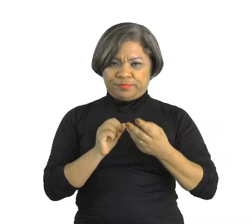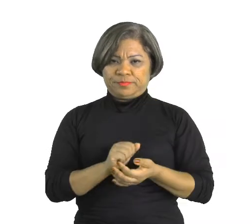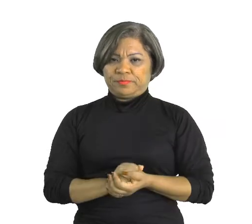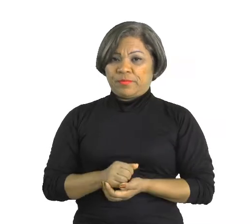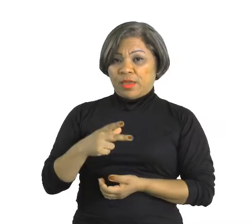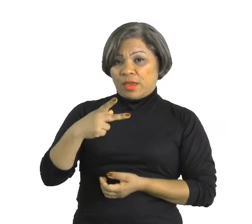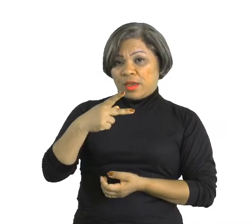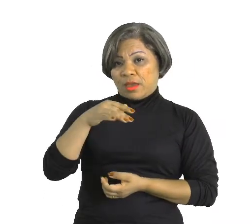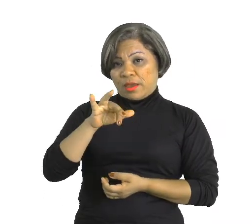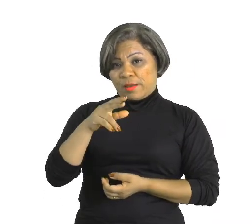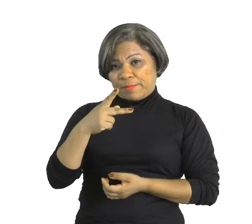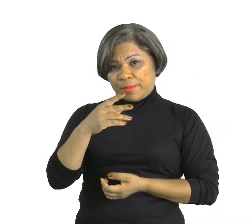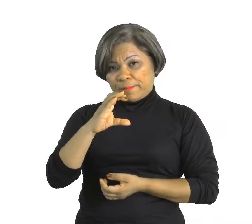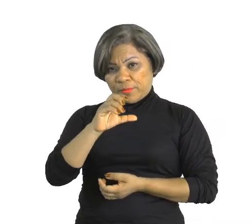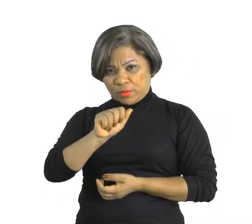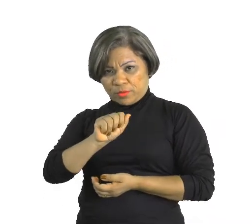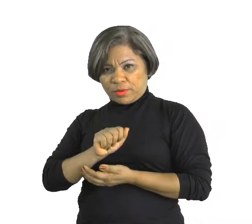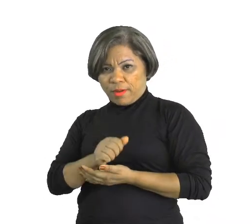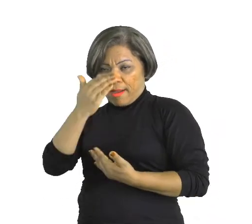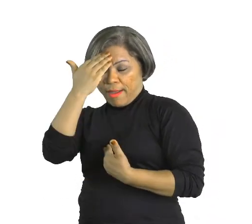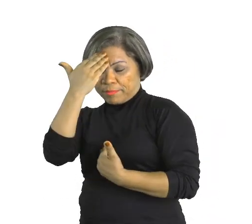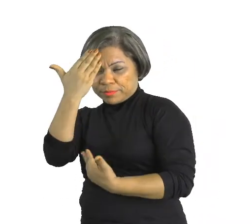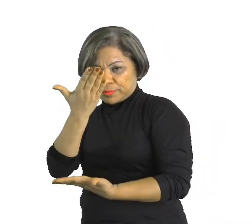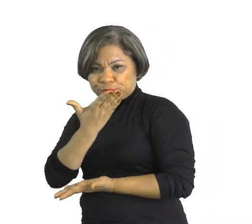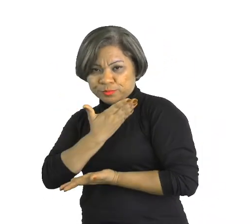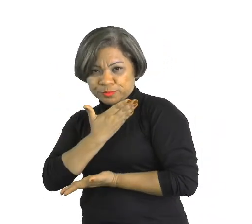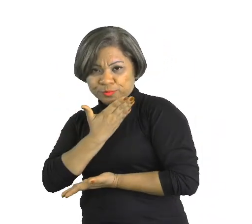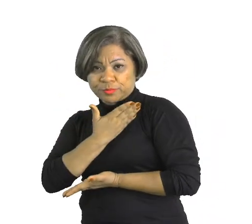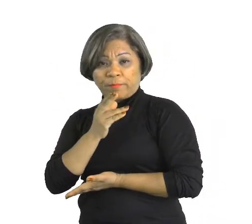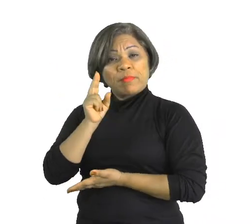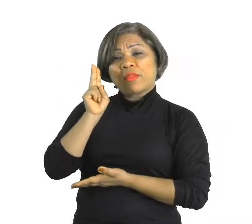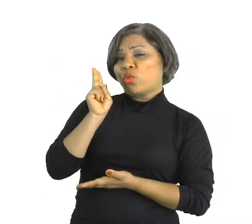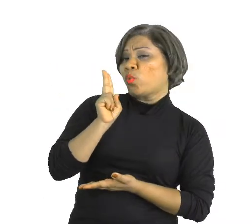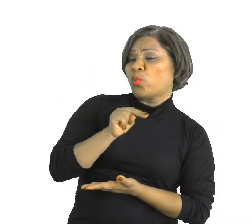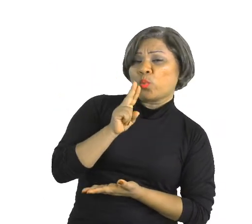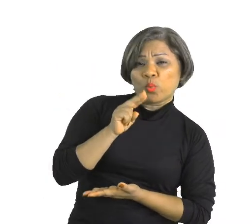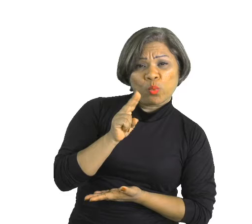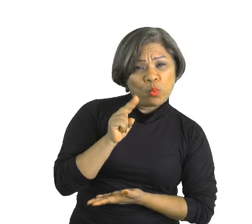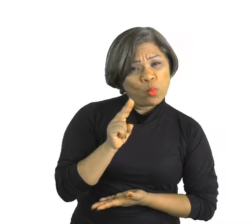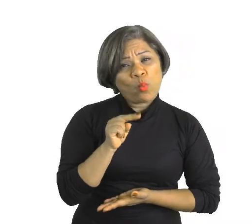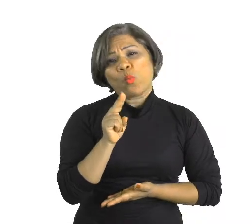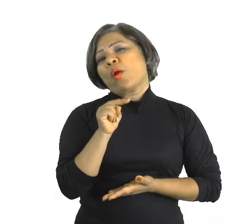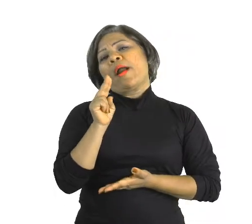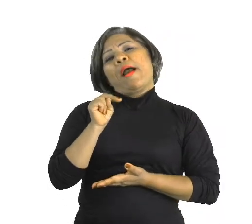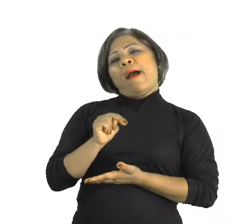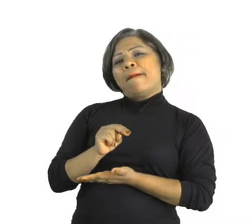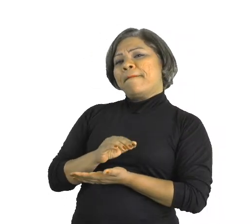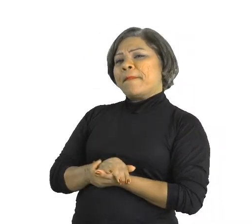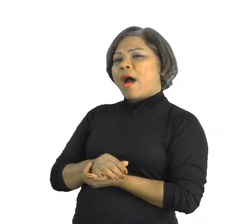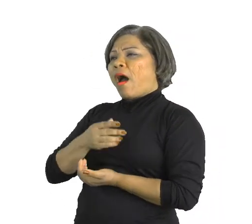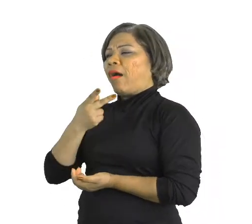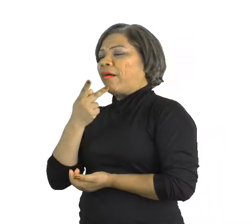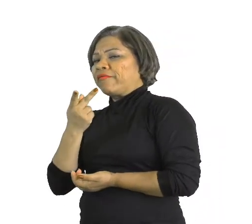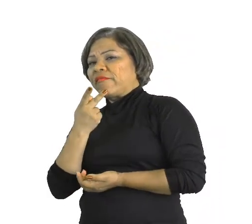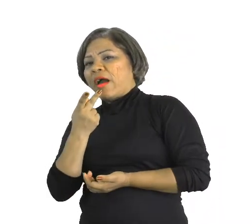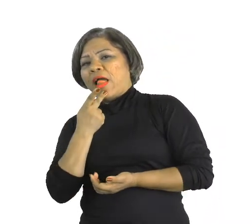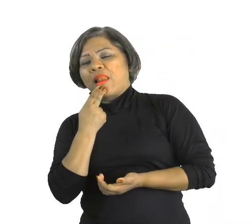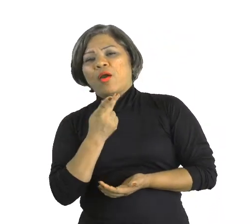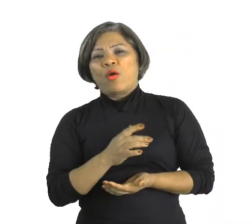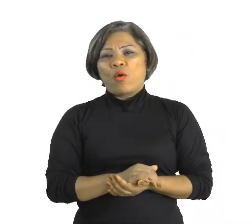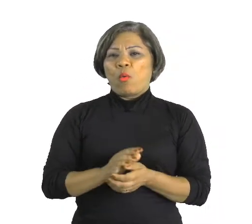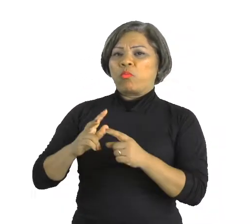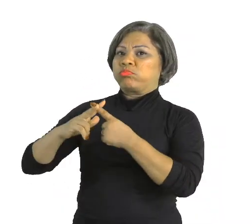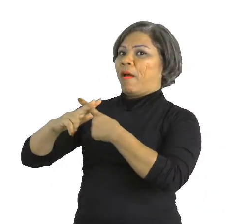Pipoca agradeceu aos amigos e nunca mais se mencionou a máquina não tão